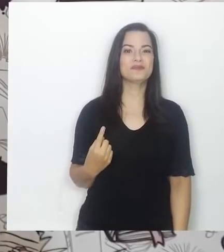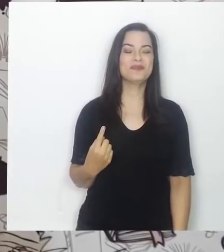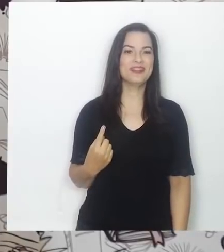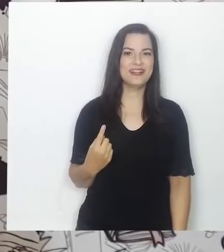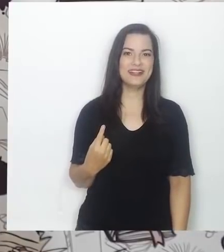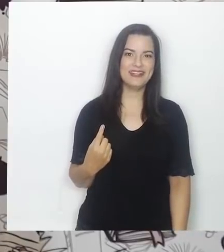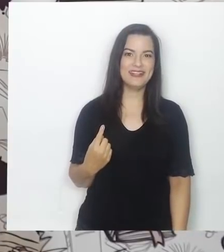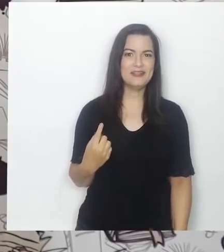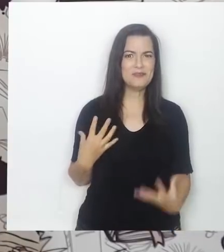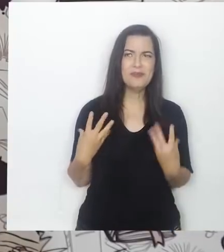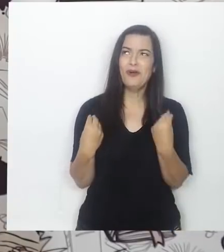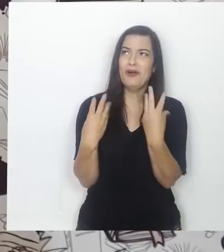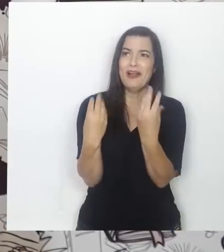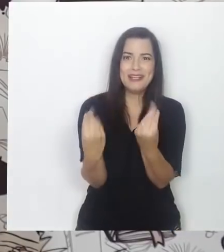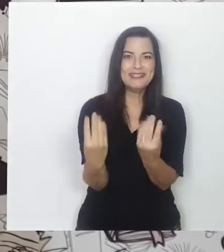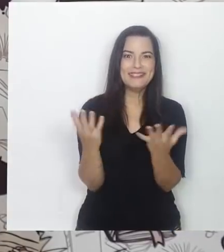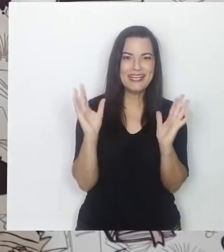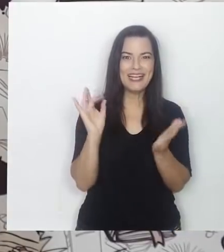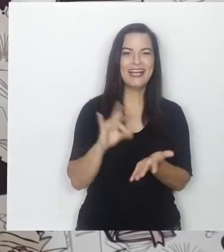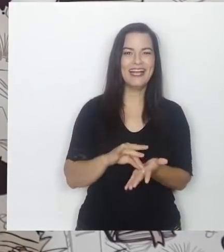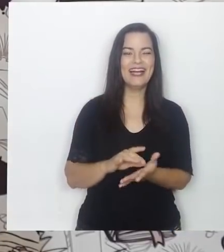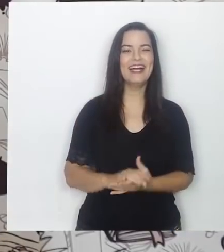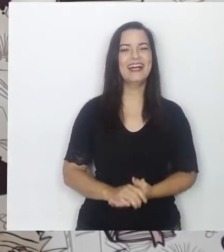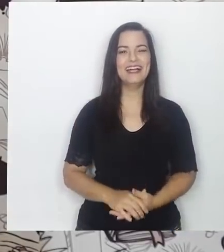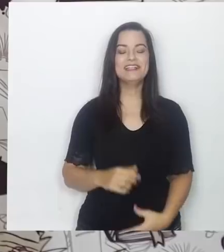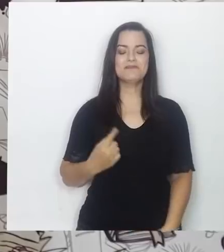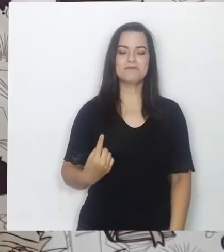151. Muita coisa, né?